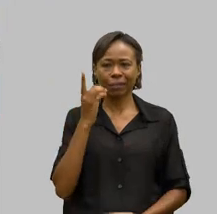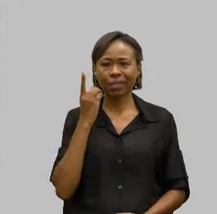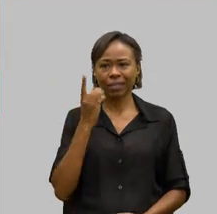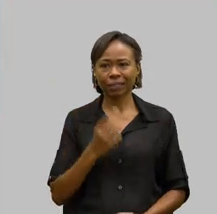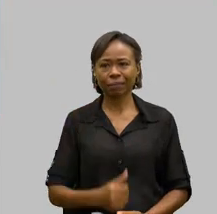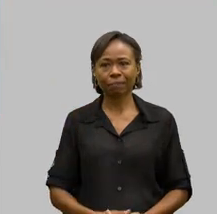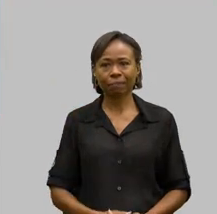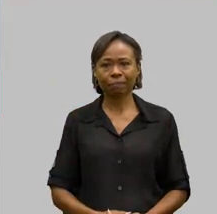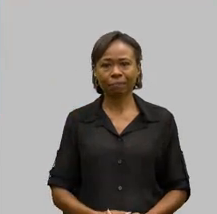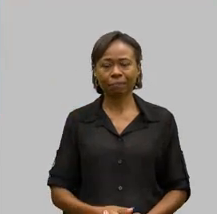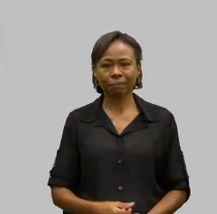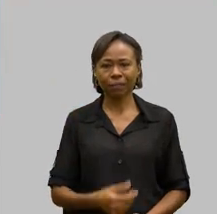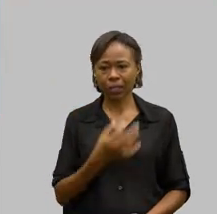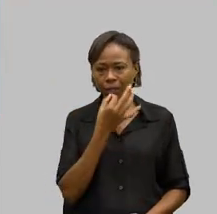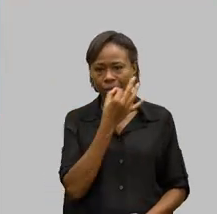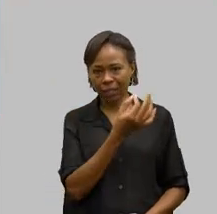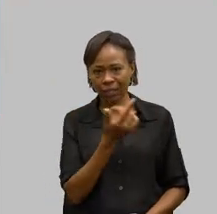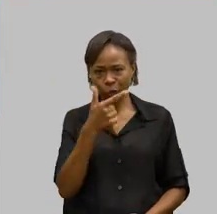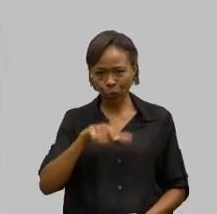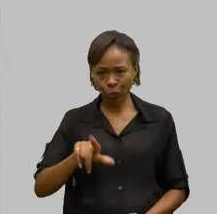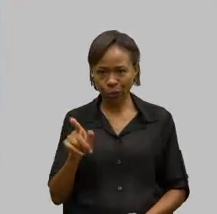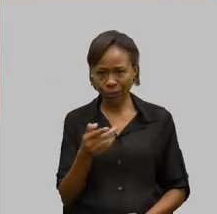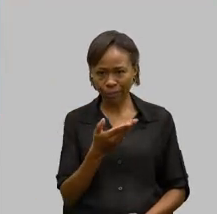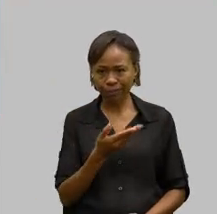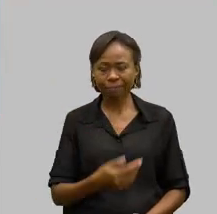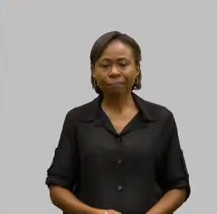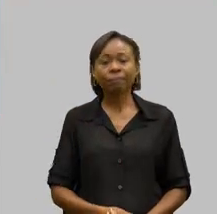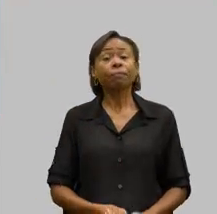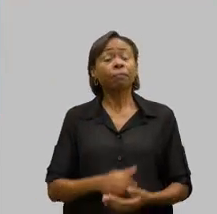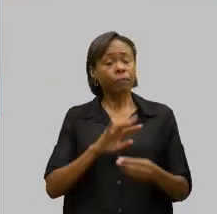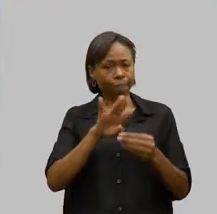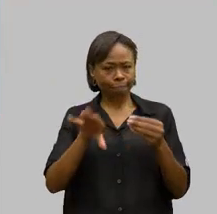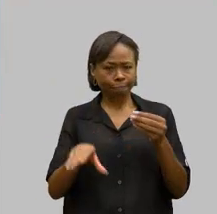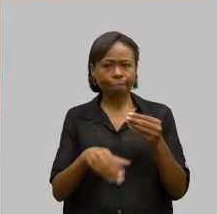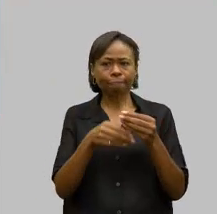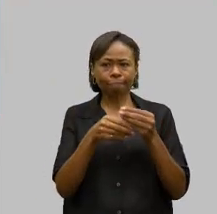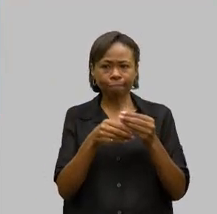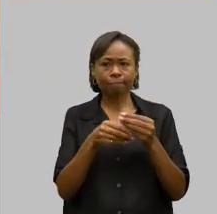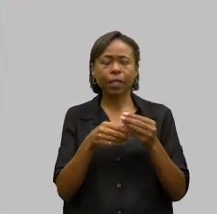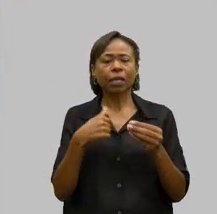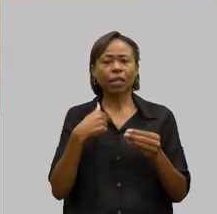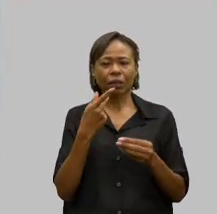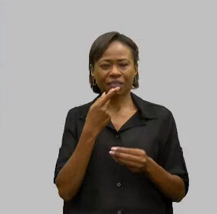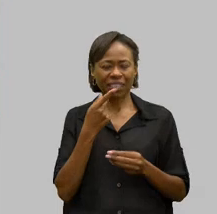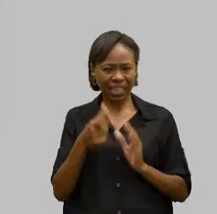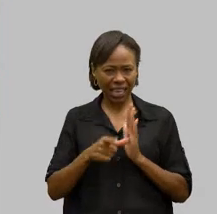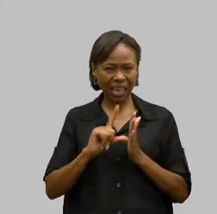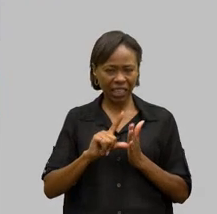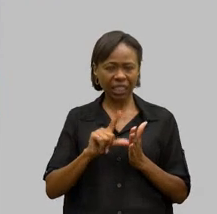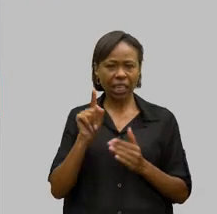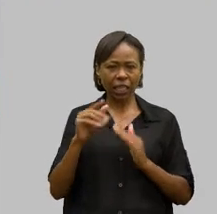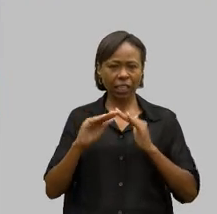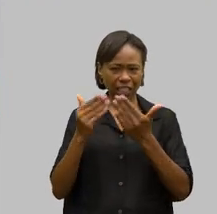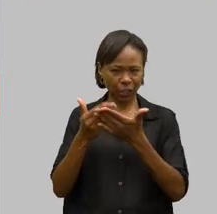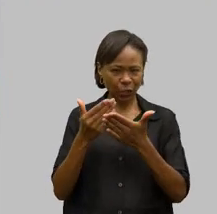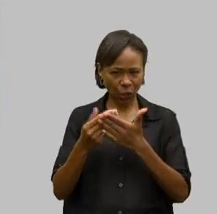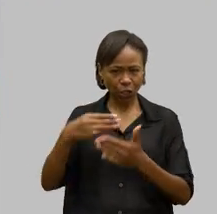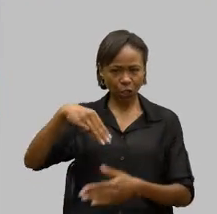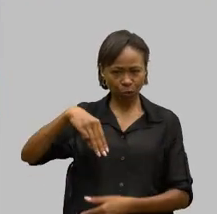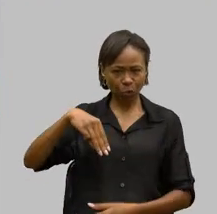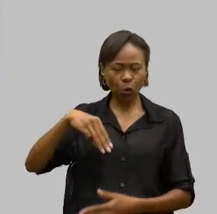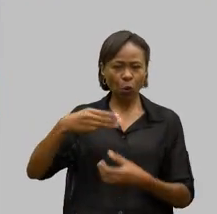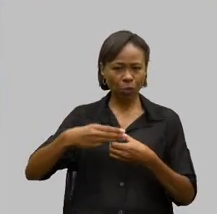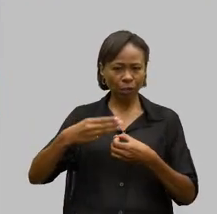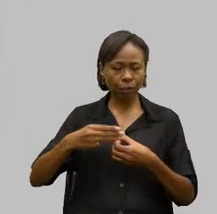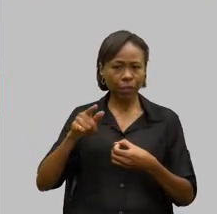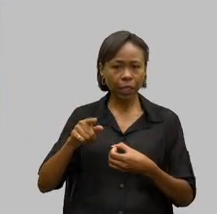Reaplica, secretário. Só para completar, secretário, quando eu disse da escola de Muzami, Coronel José Martins, é